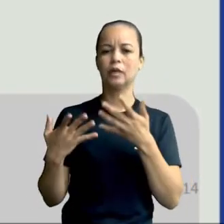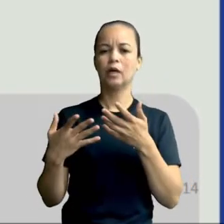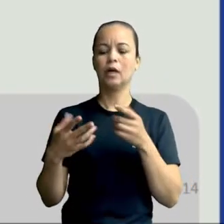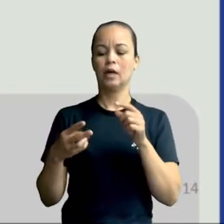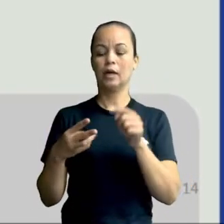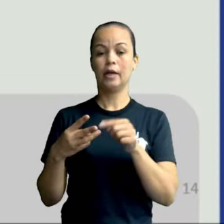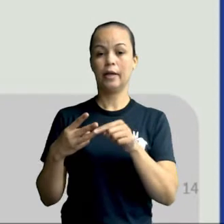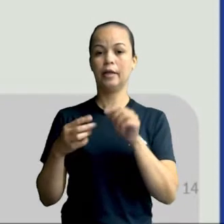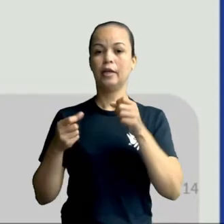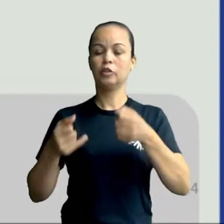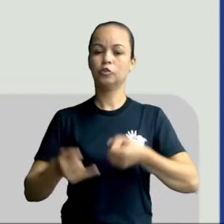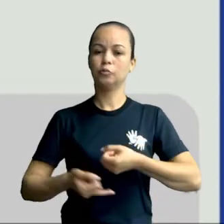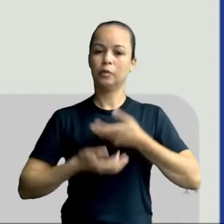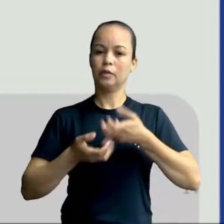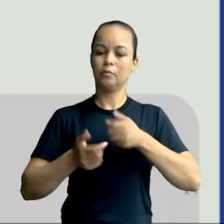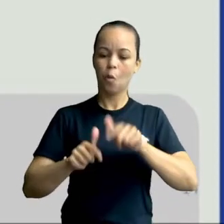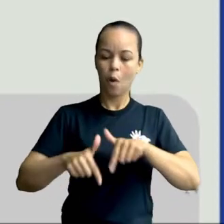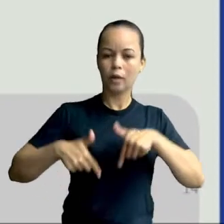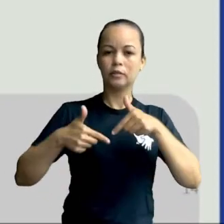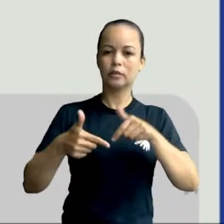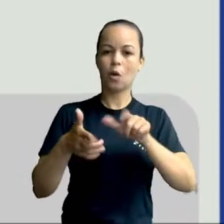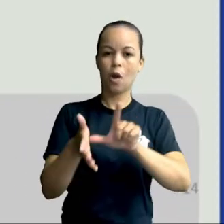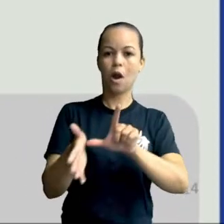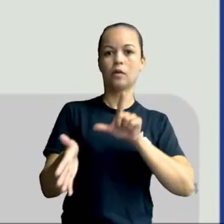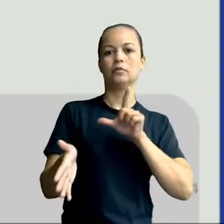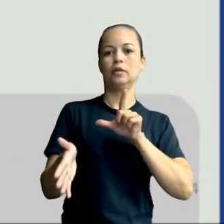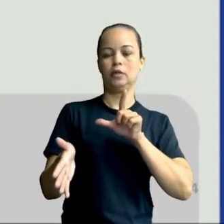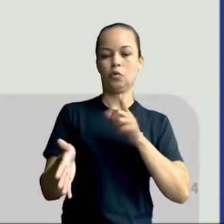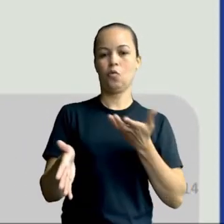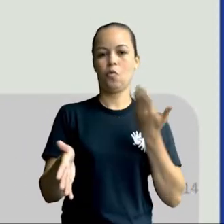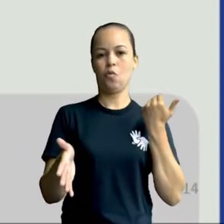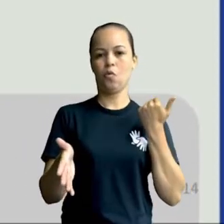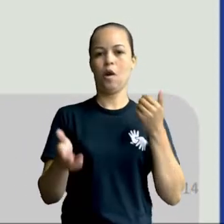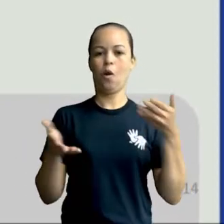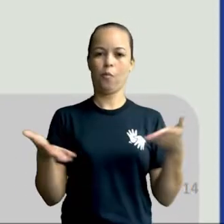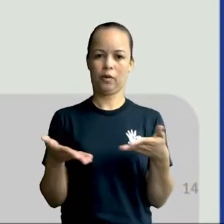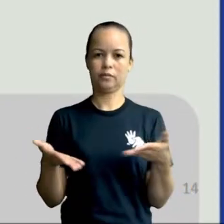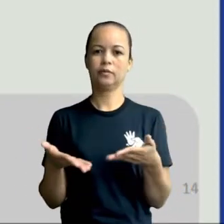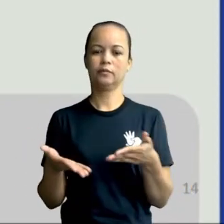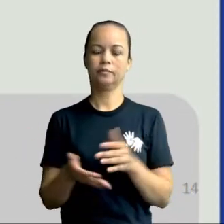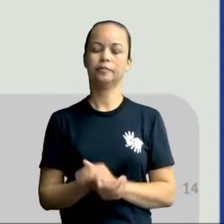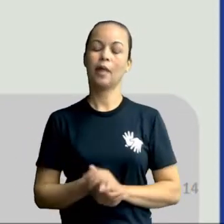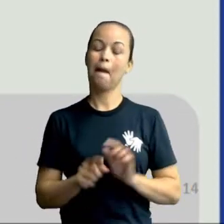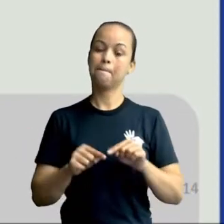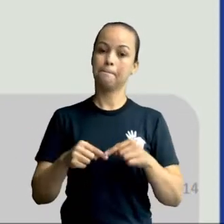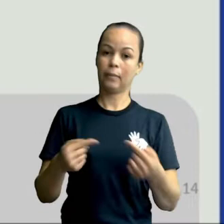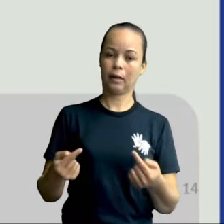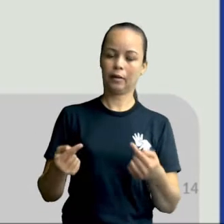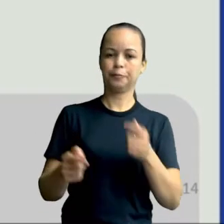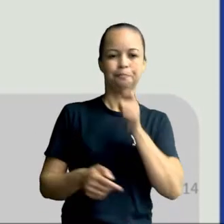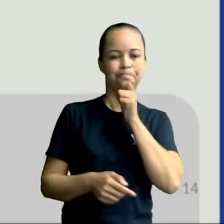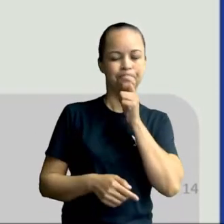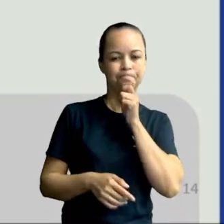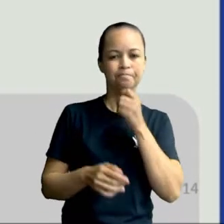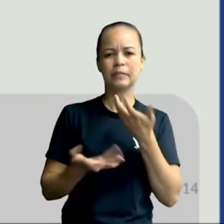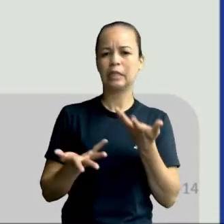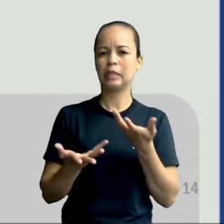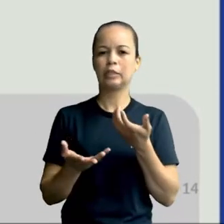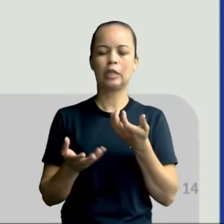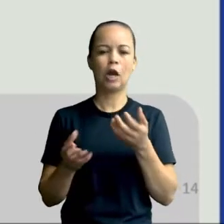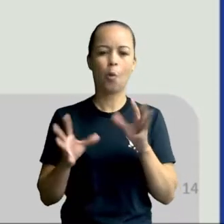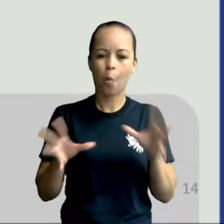do indicativo exprime uma ação anterior ao presente, mas que ainda